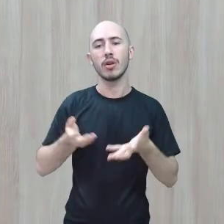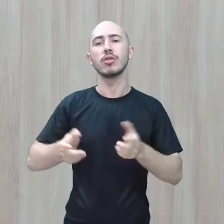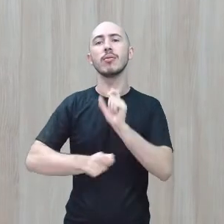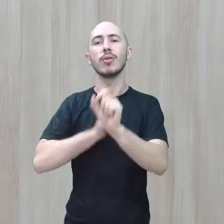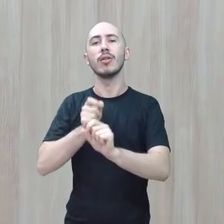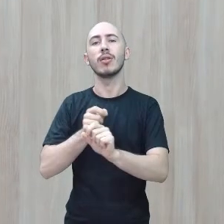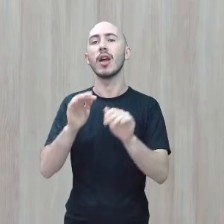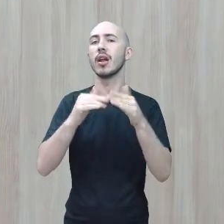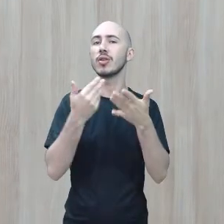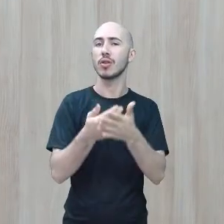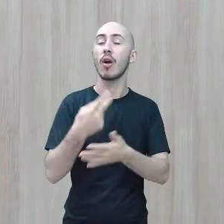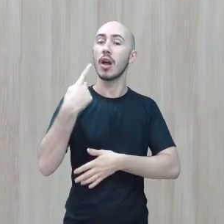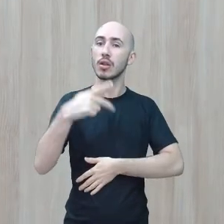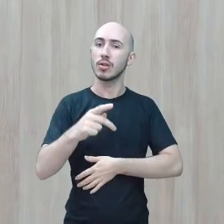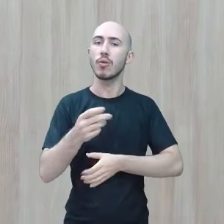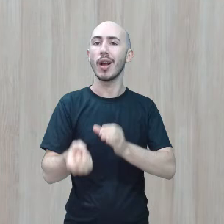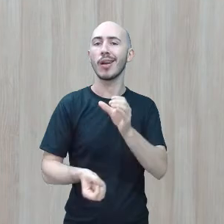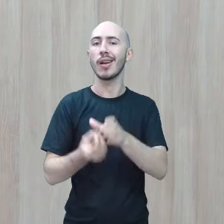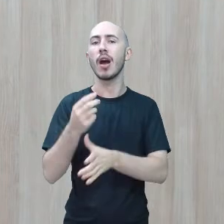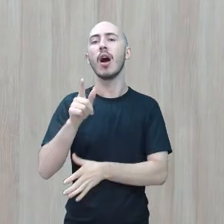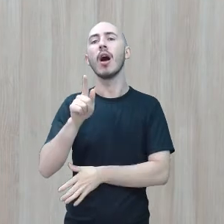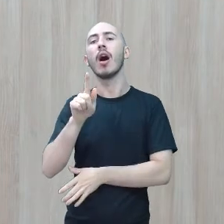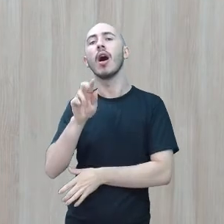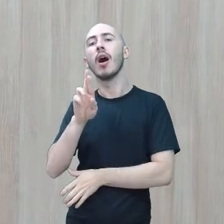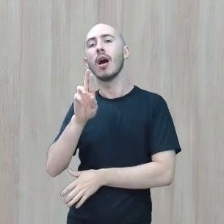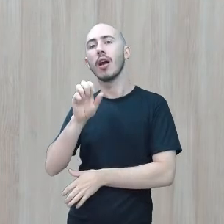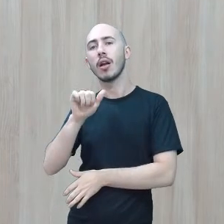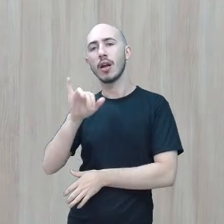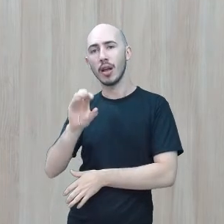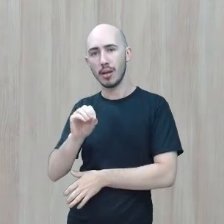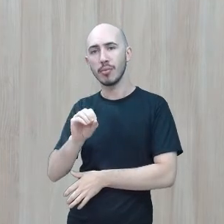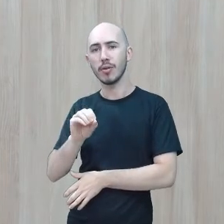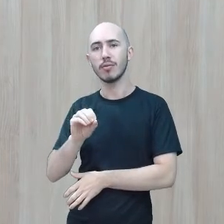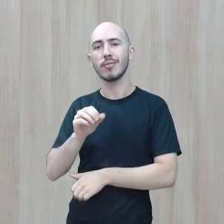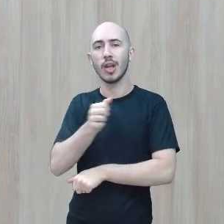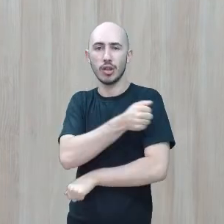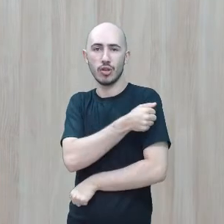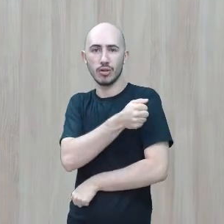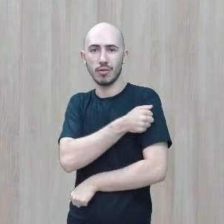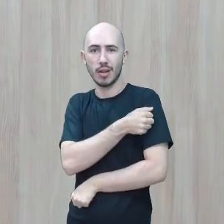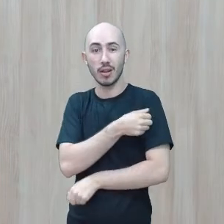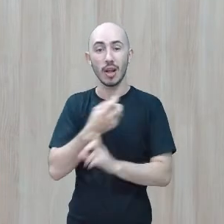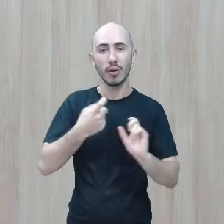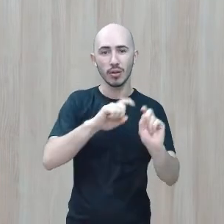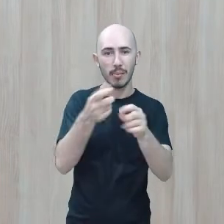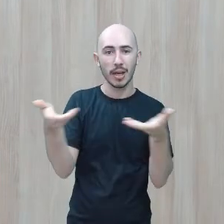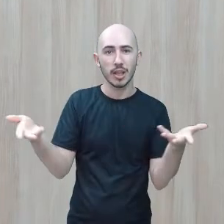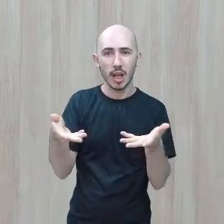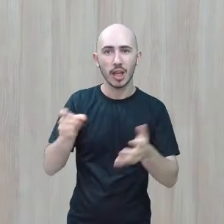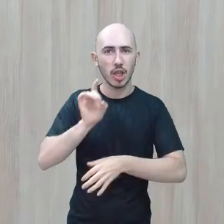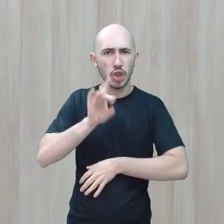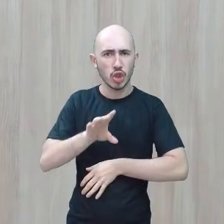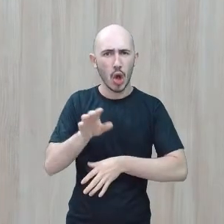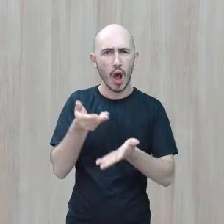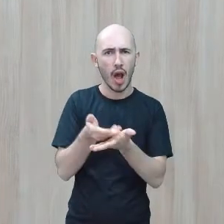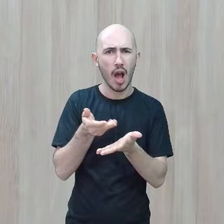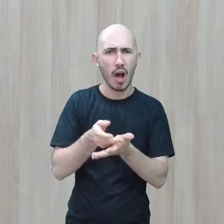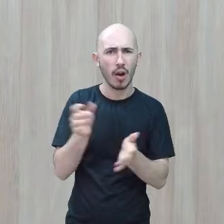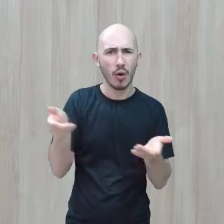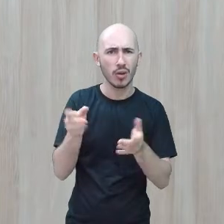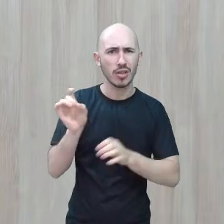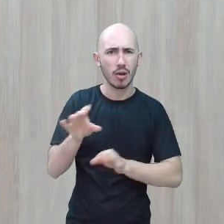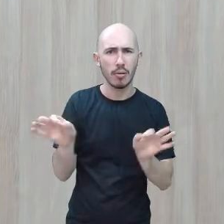grêmio estudantil, né? Esse debate, ele não só fica aqui, né, na aula de hoje, estenda isso para a sua escola, para os